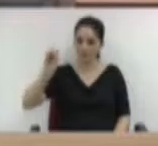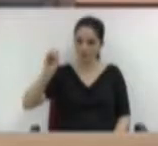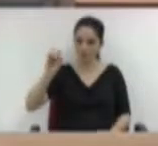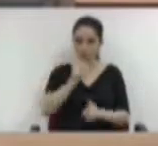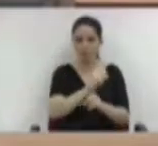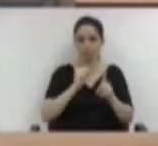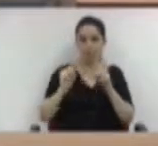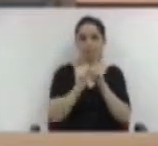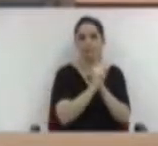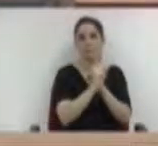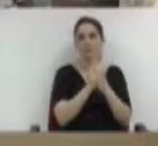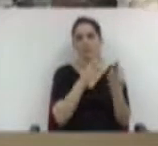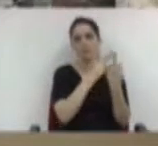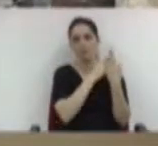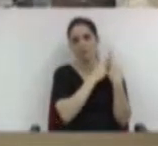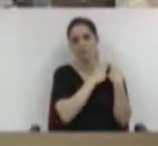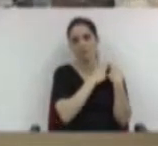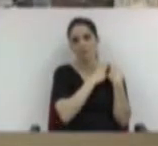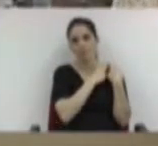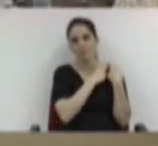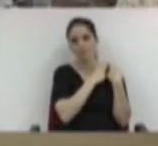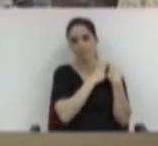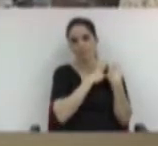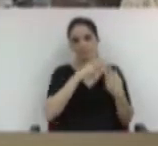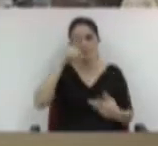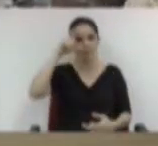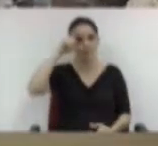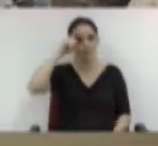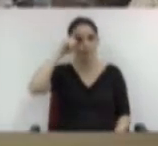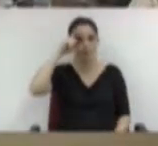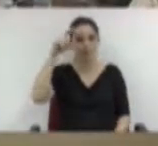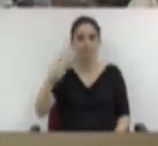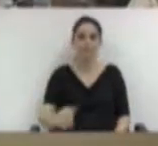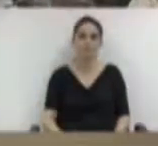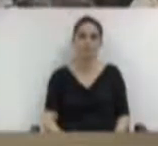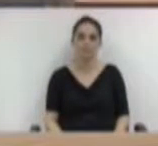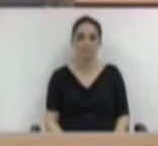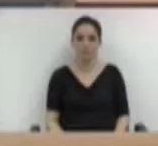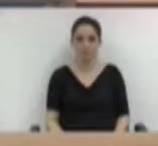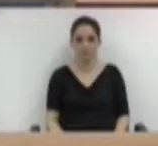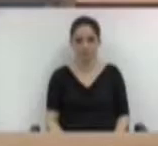Social. Autor, vereador José Farid Zaini.